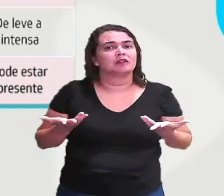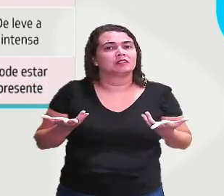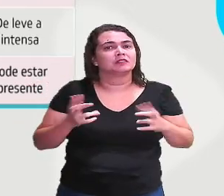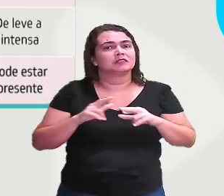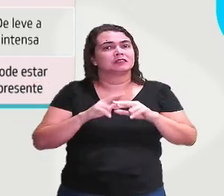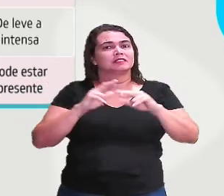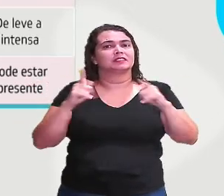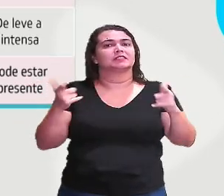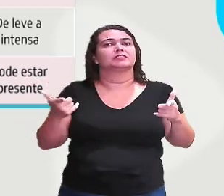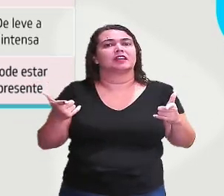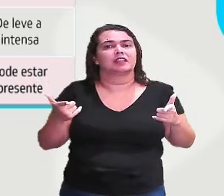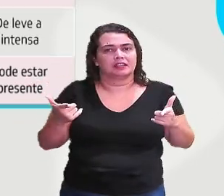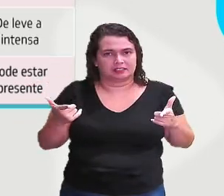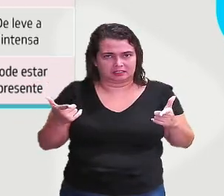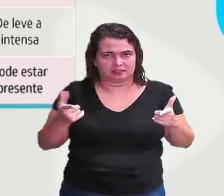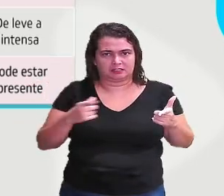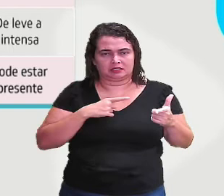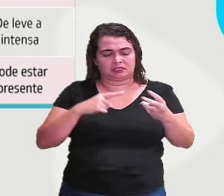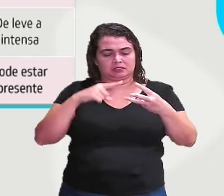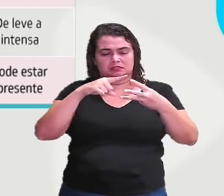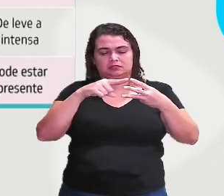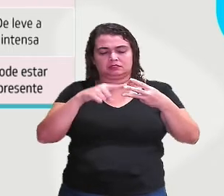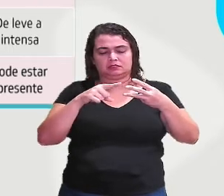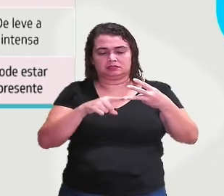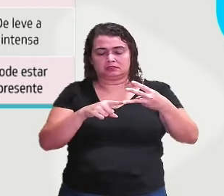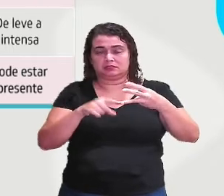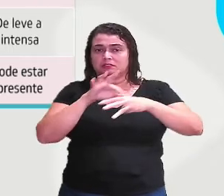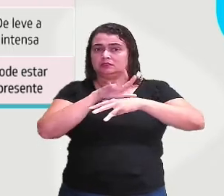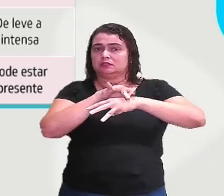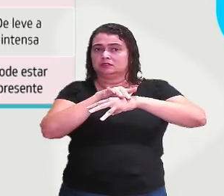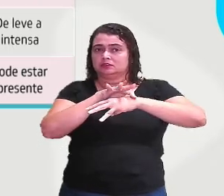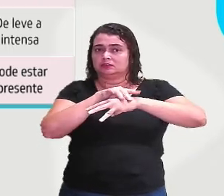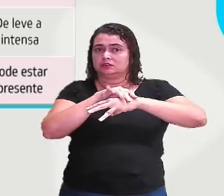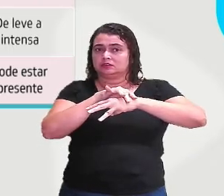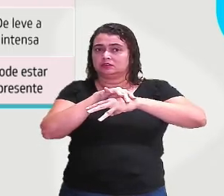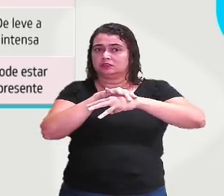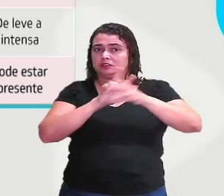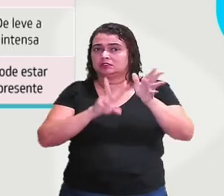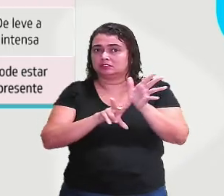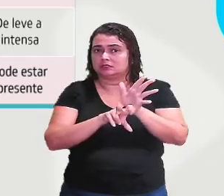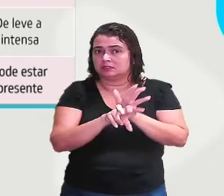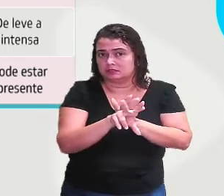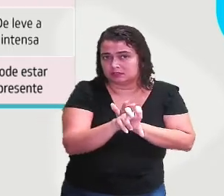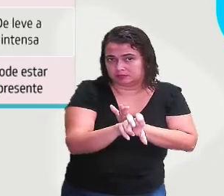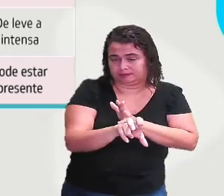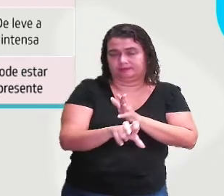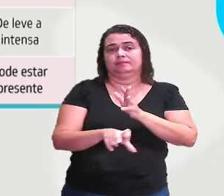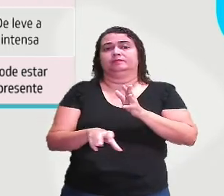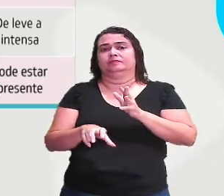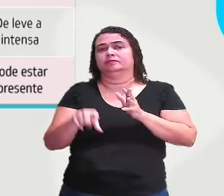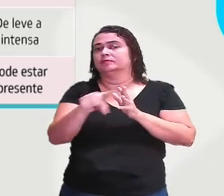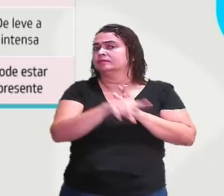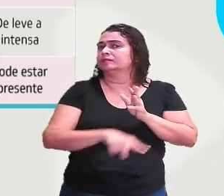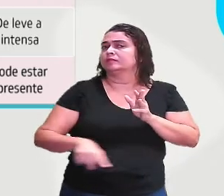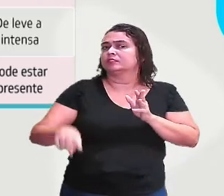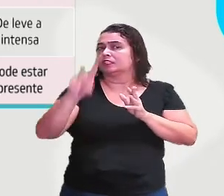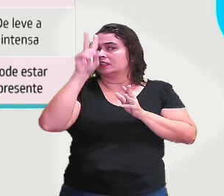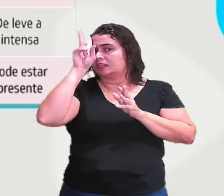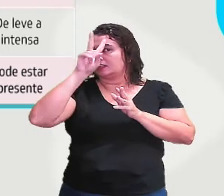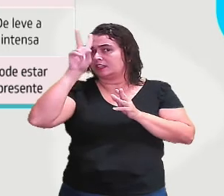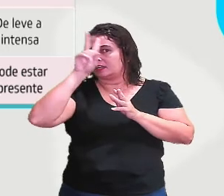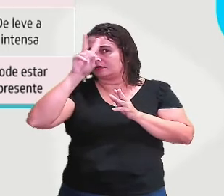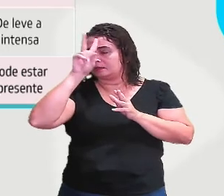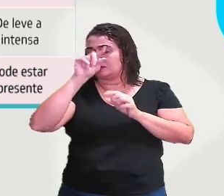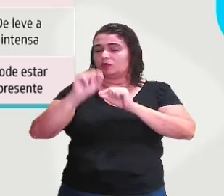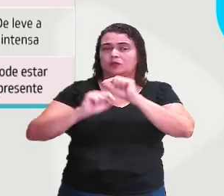que saltam aos olhos, quando eu falo dessas três arboviroses. E é interessante que eu gostaria também de chamar a atenção de vocês, que lembre-se que ela faz parte de um